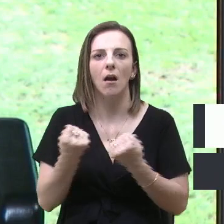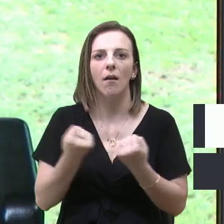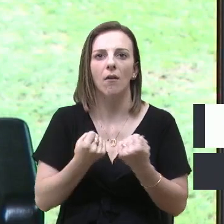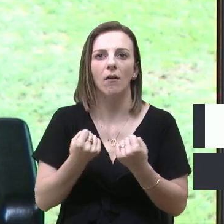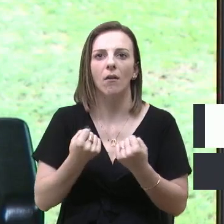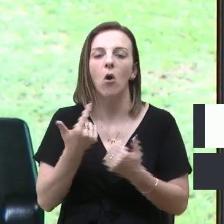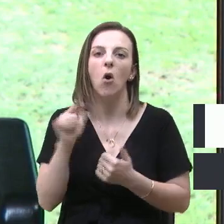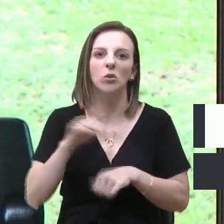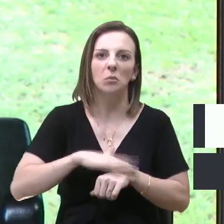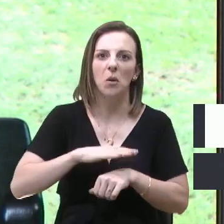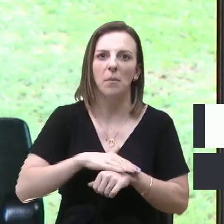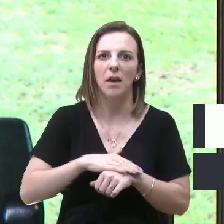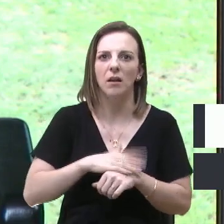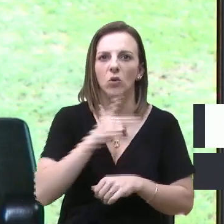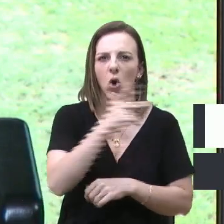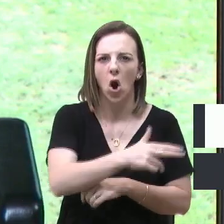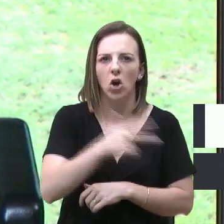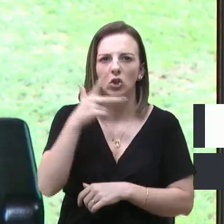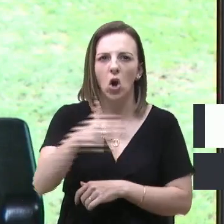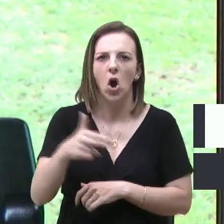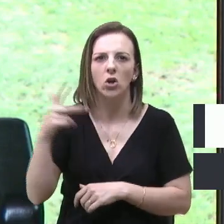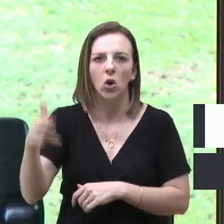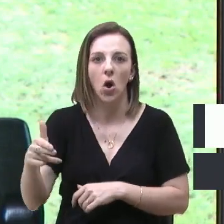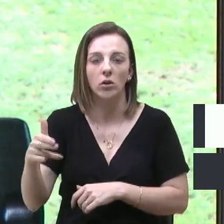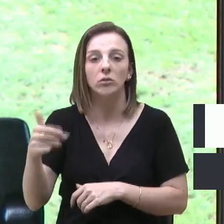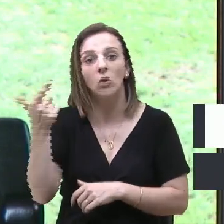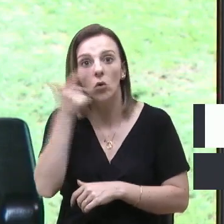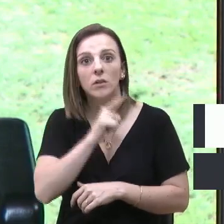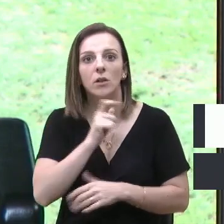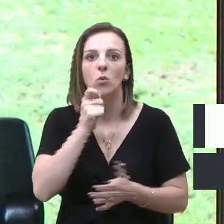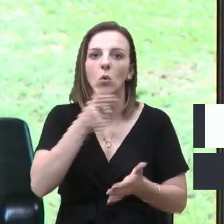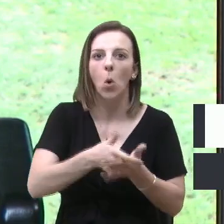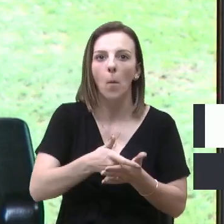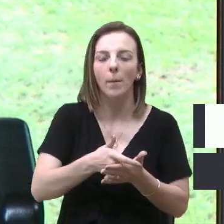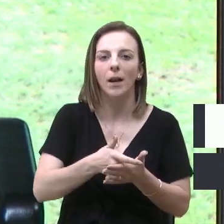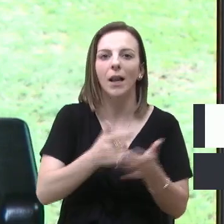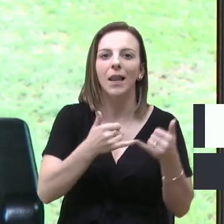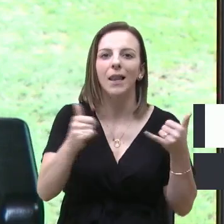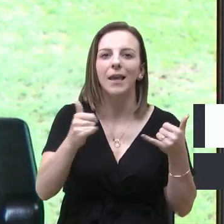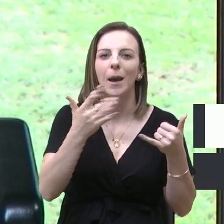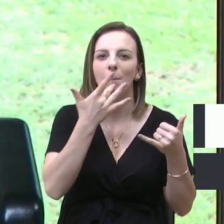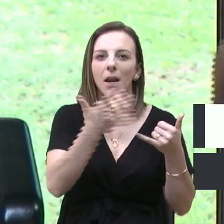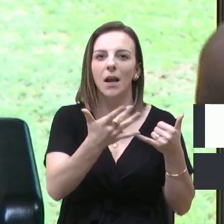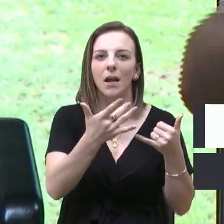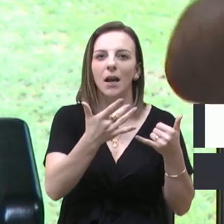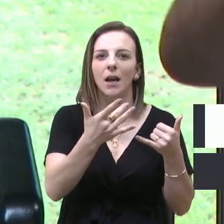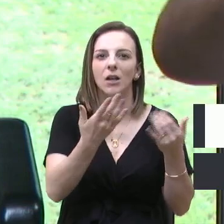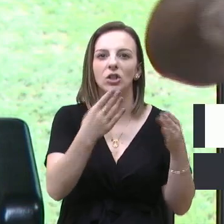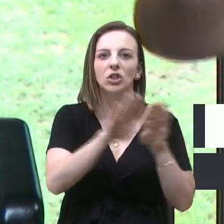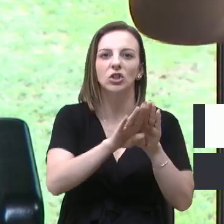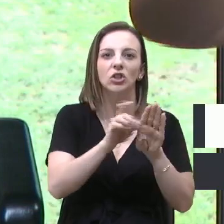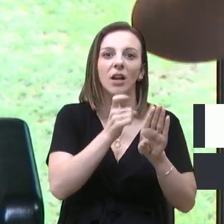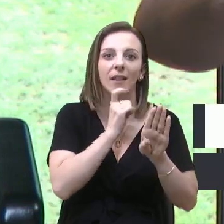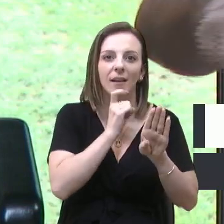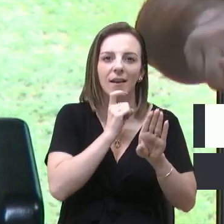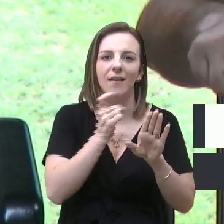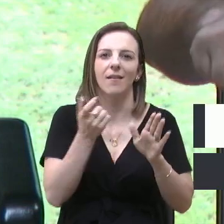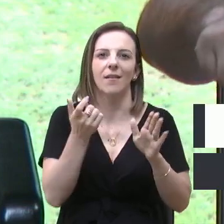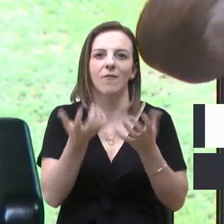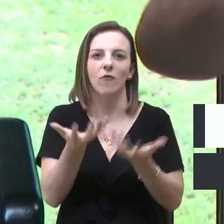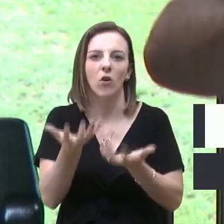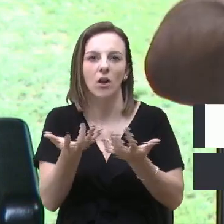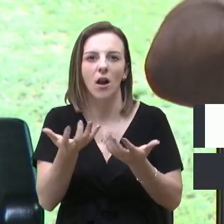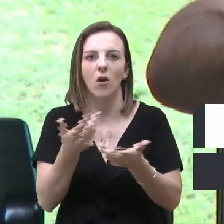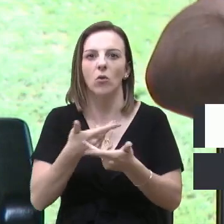impostos, as pessoas puderam comprar geladeira, fogão, a linha branca. Que bom que muitas pessoas, através do subsídio